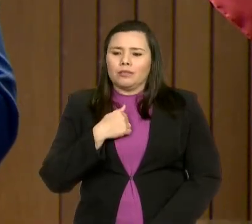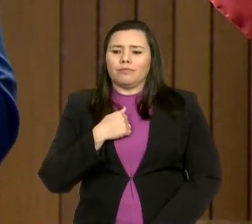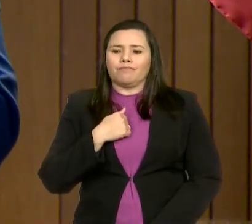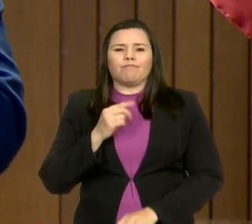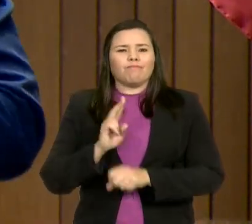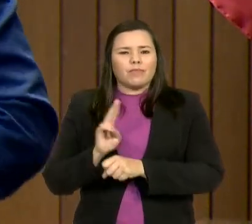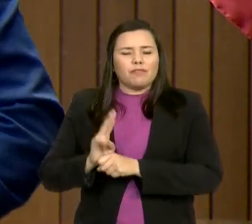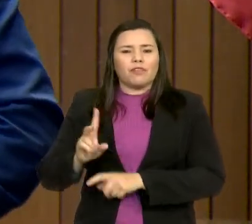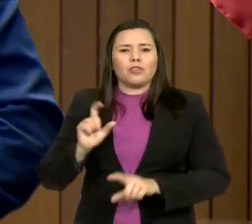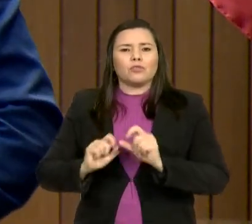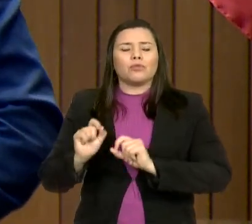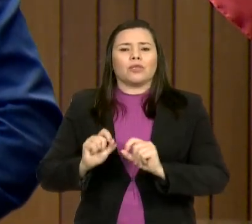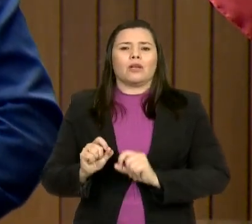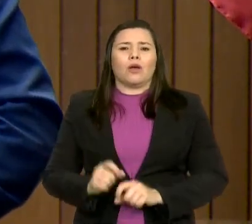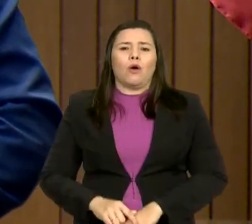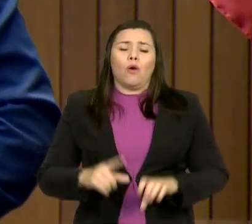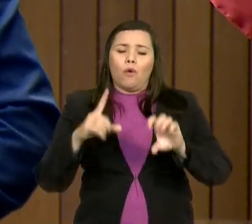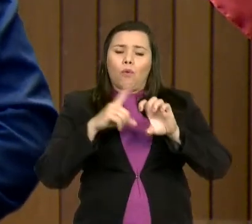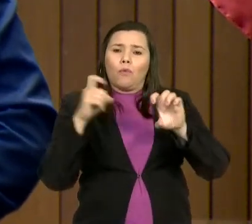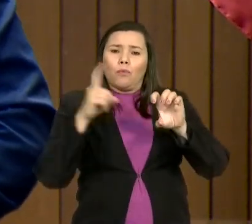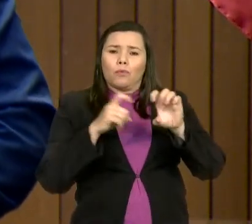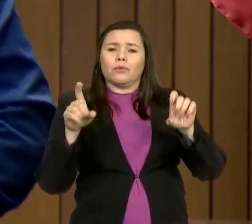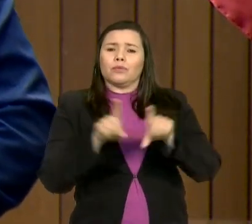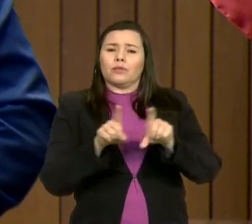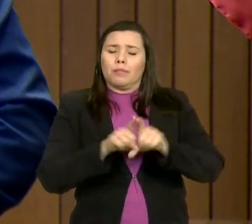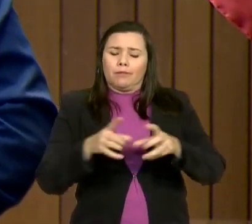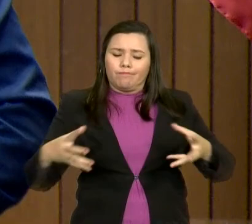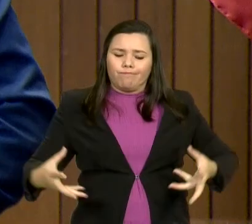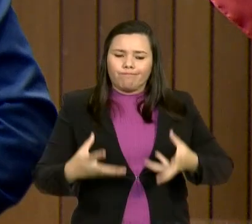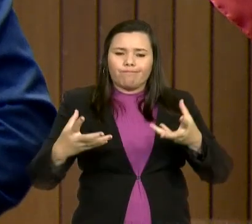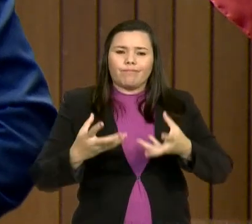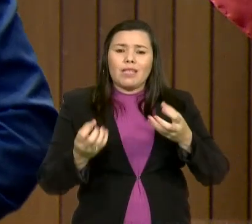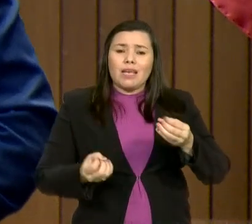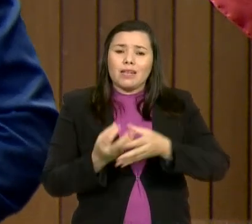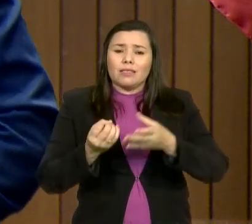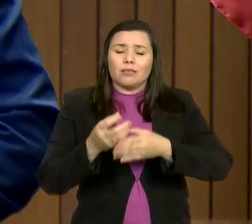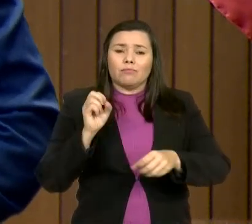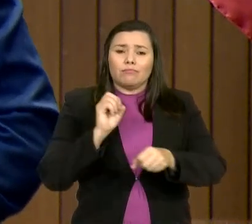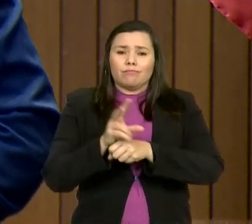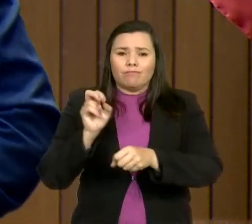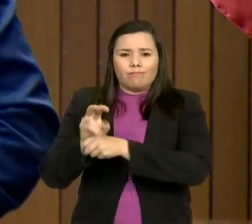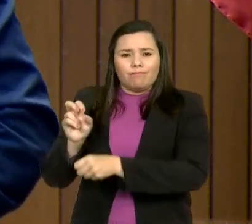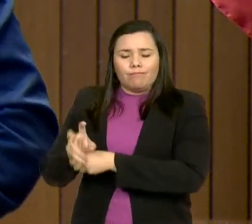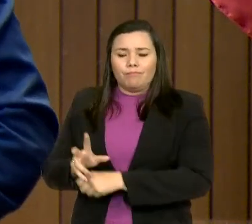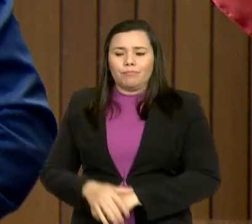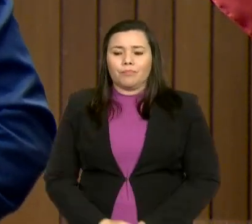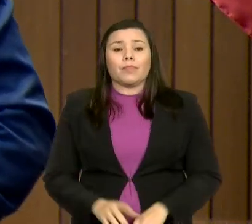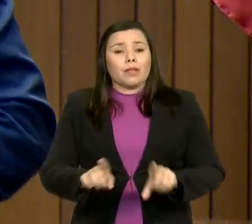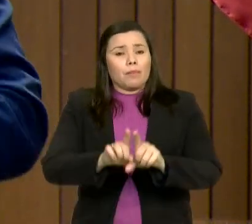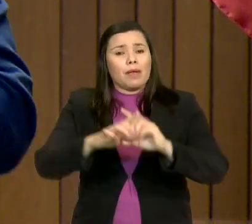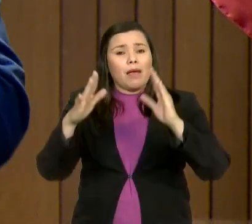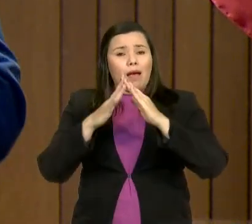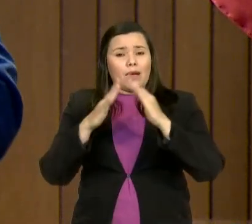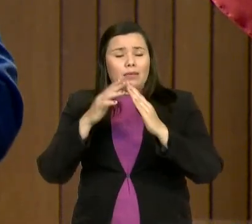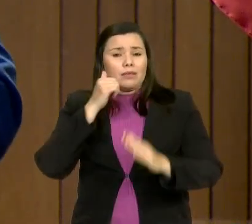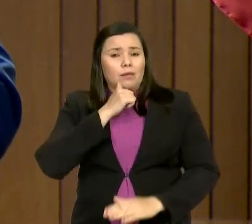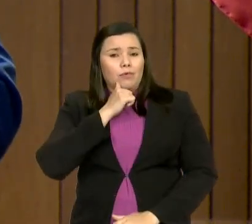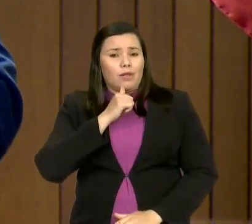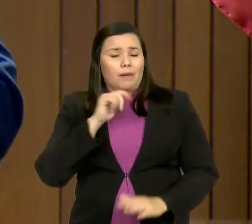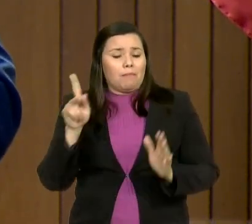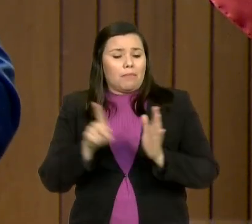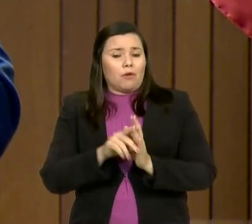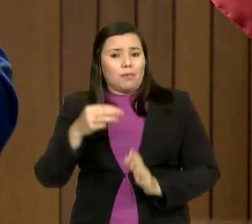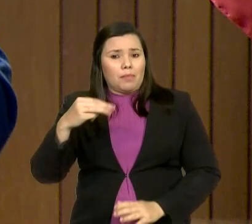é o empreendedorismo. Destaco também a Casa da Mulher Maranhense, que o prefeito